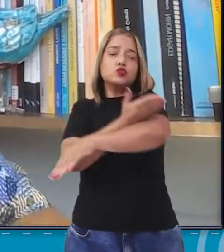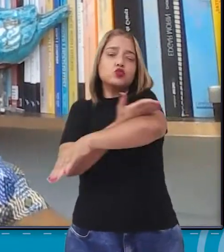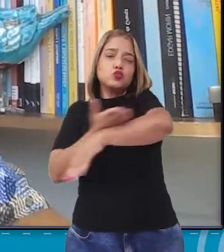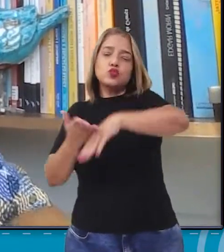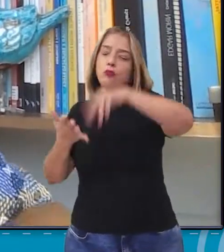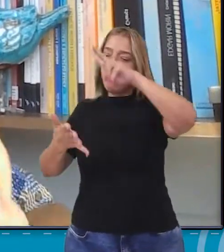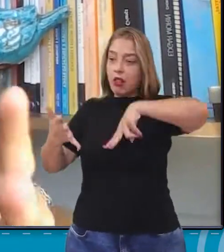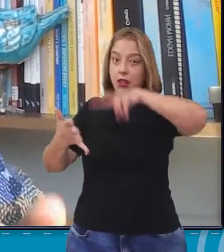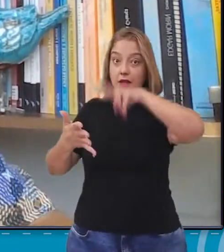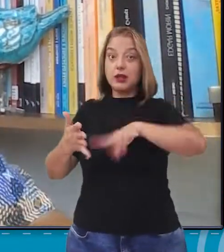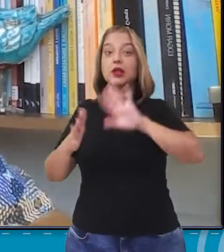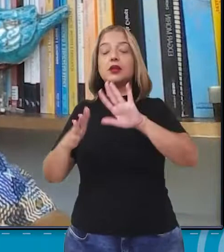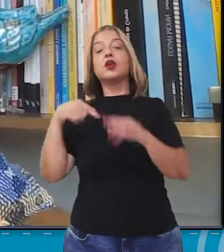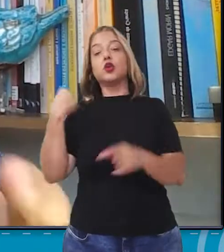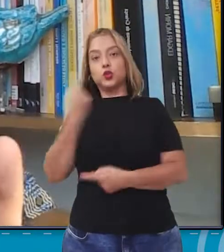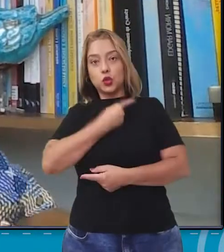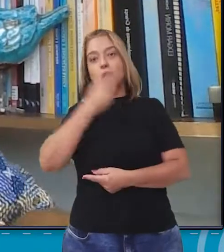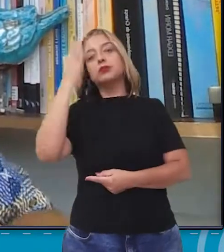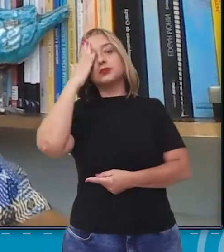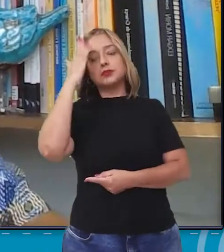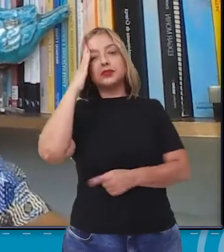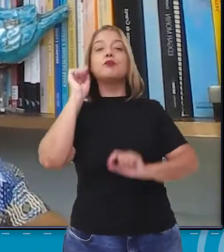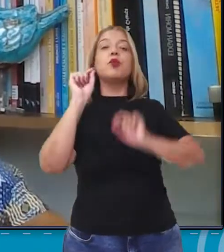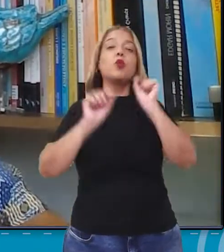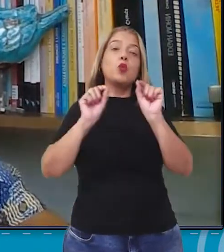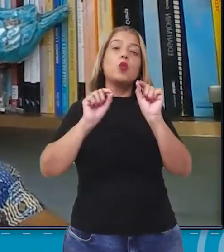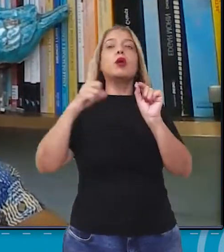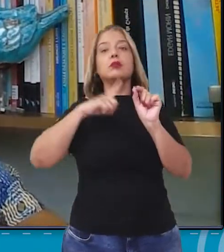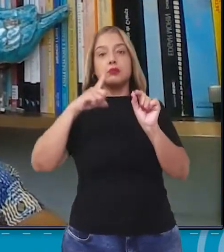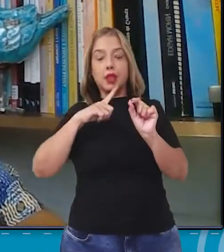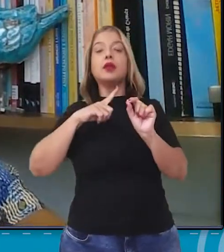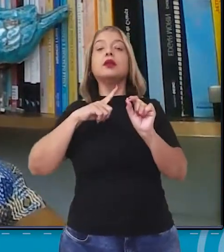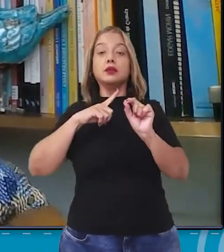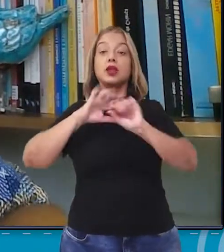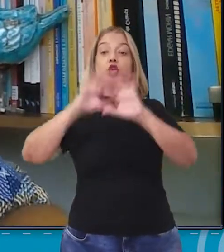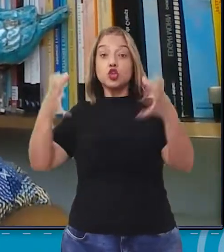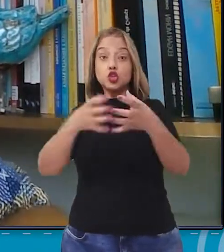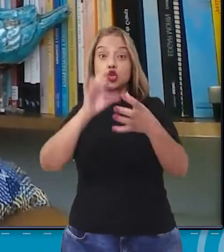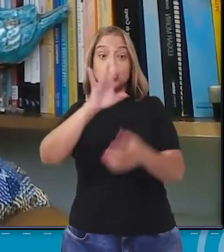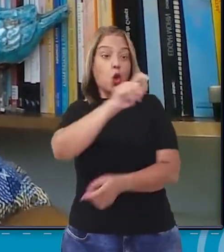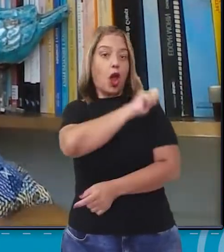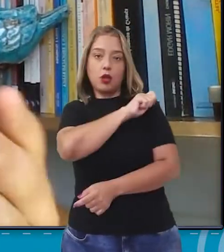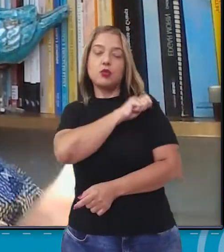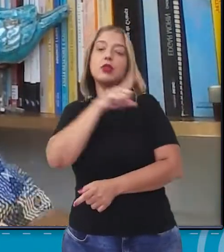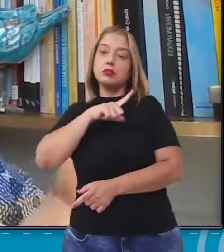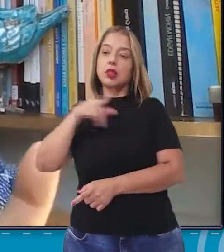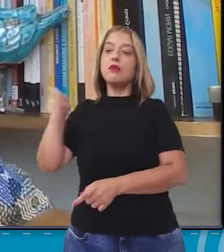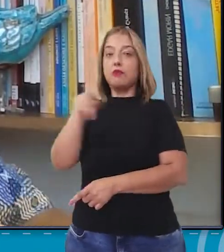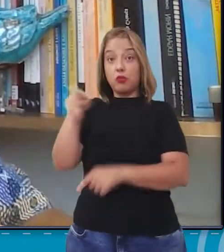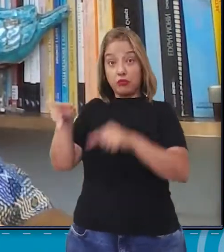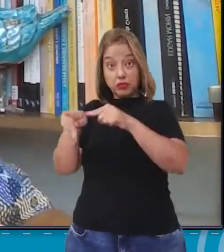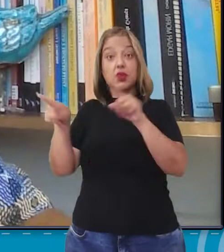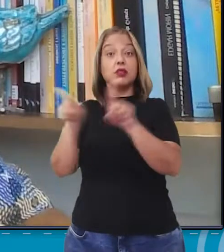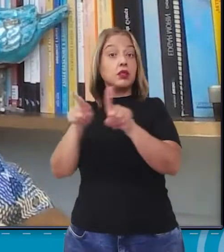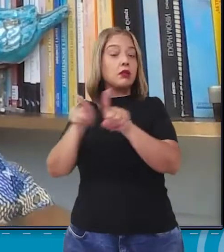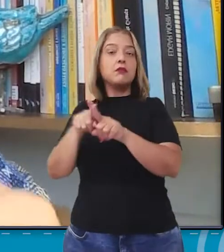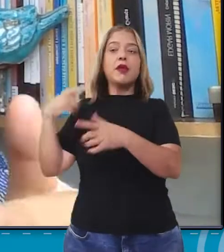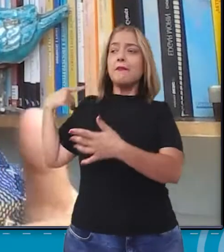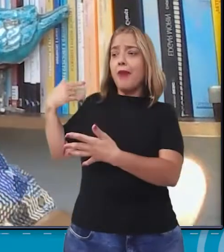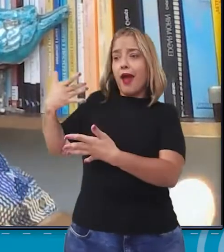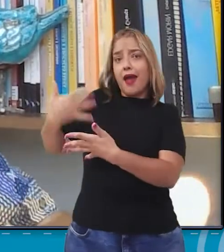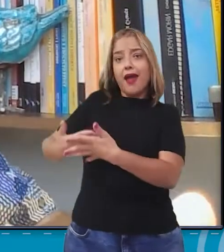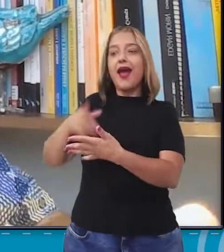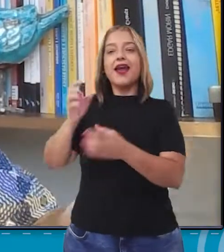que dentro desse balaio, nós também estamos falando dos professores, que não tiveram um processo de formação leitora